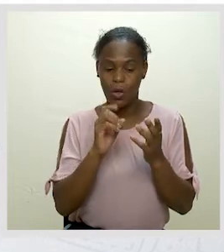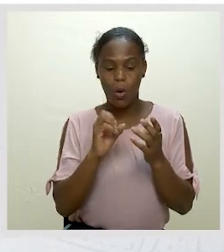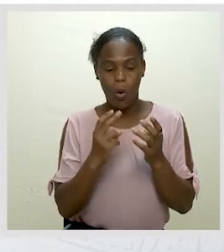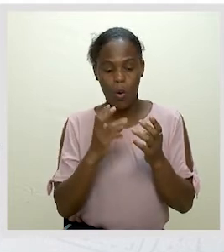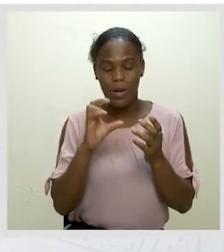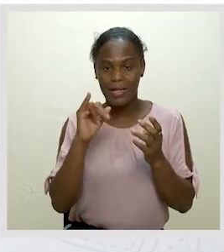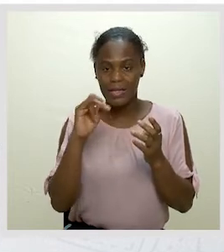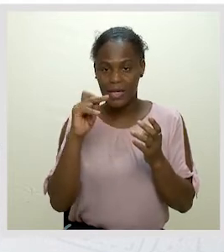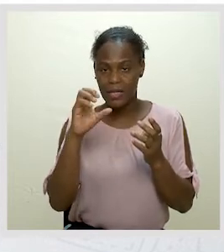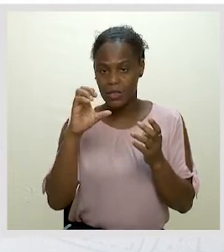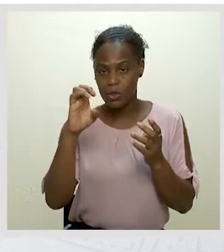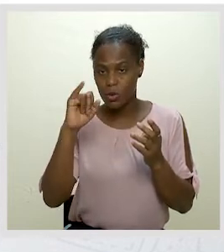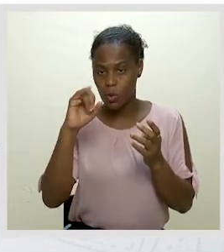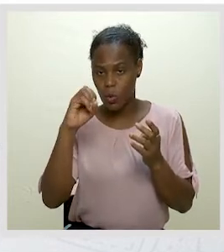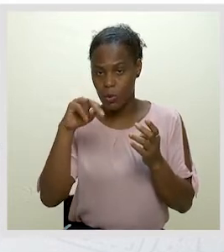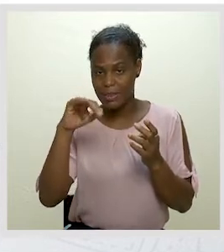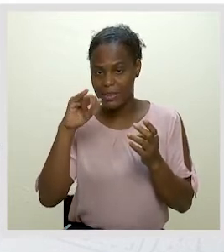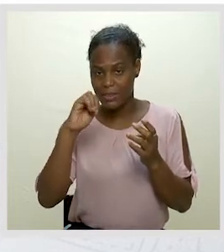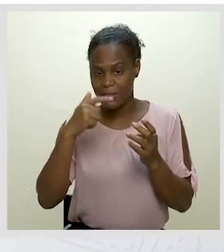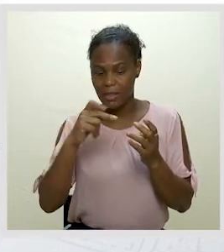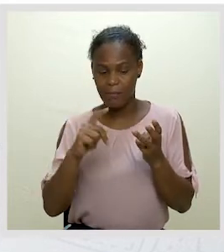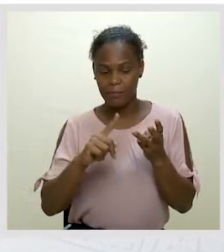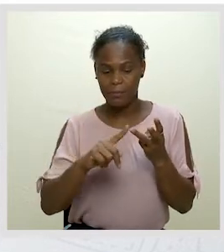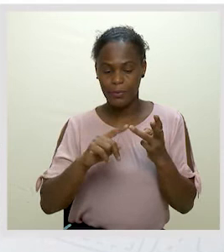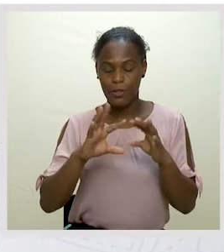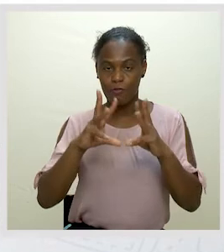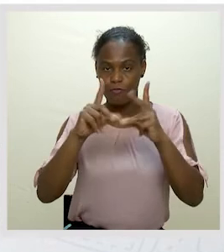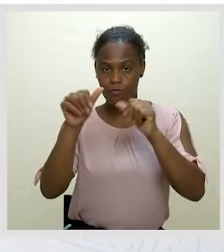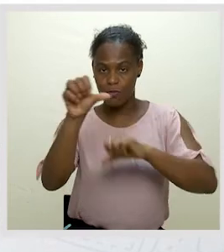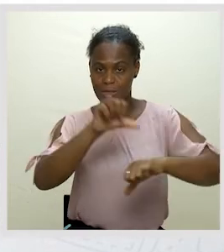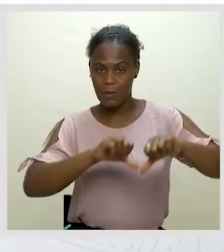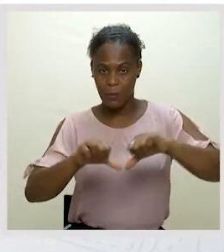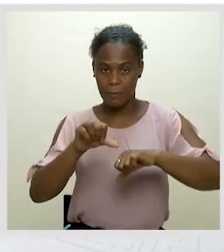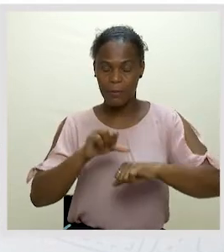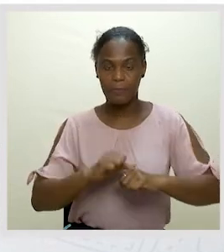divina ou criacionista e evolução química.